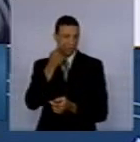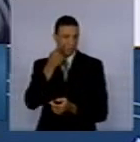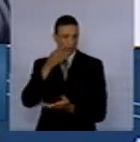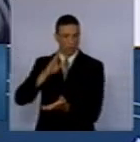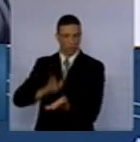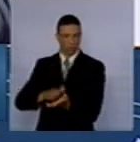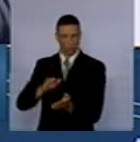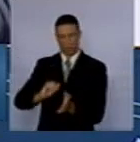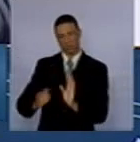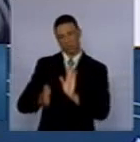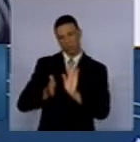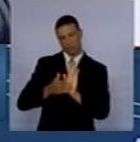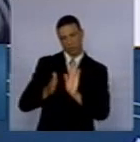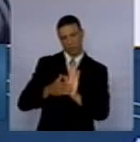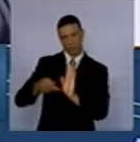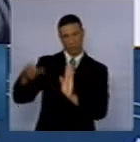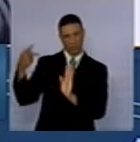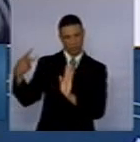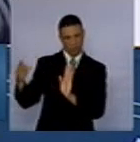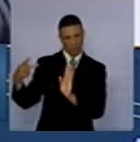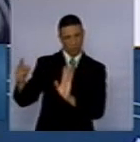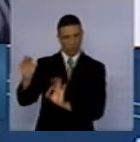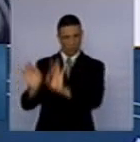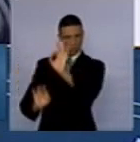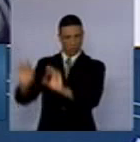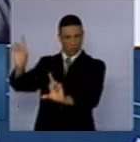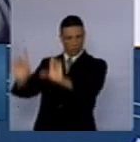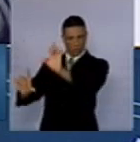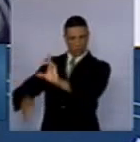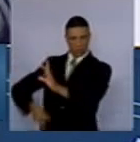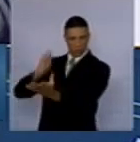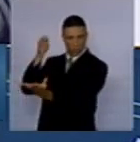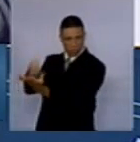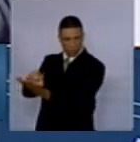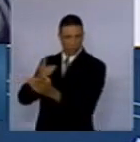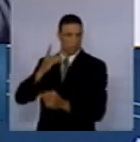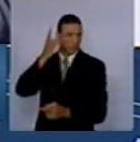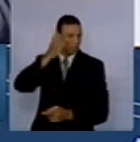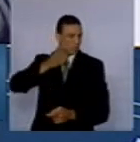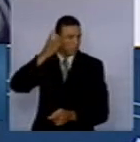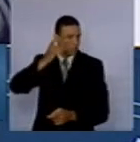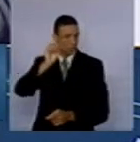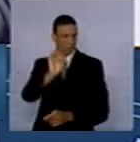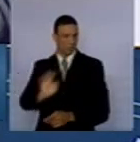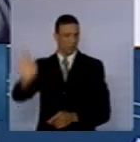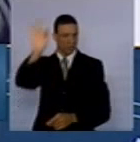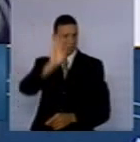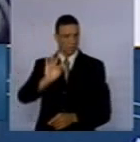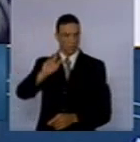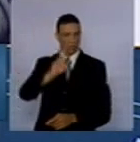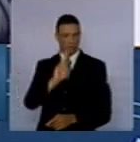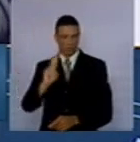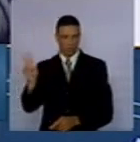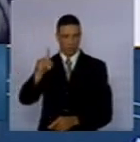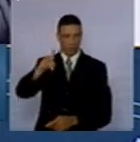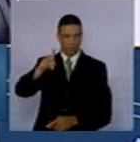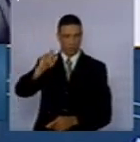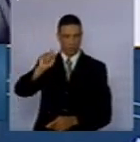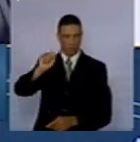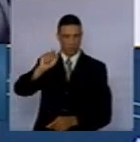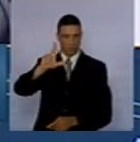da lei de TV por assinatura o deputado federal Paulo Roberto Barreto